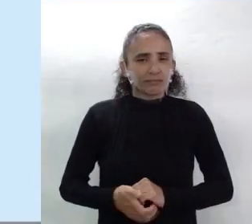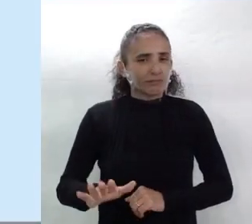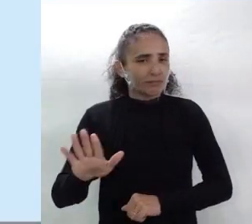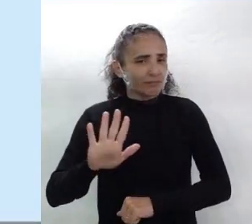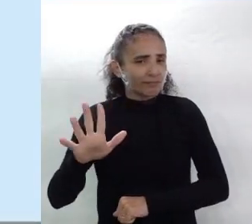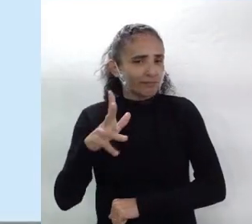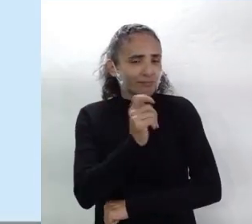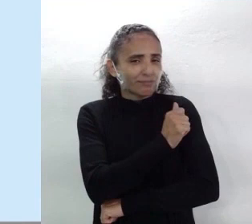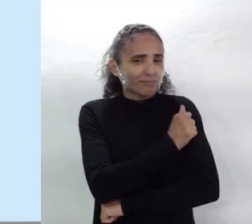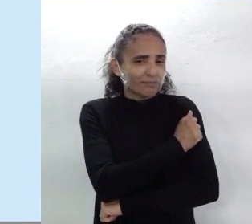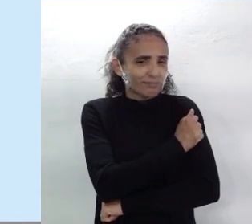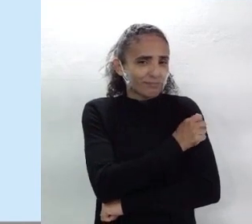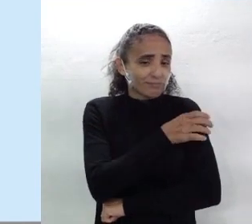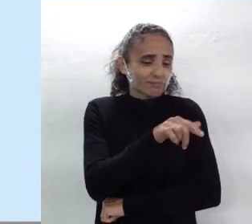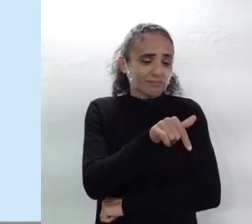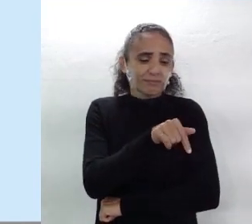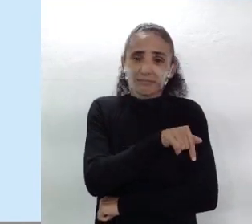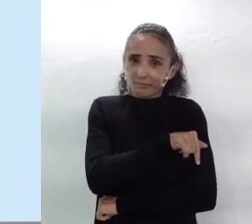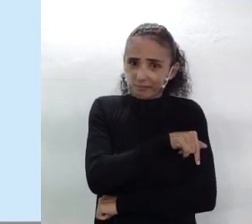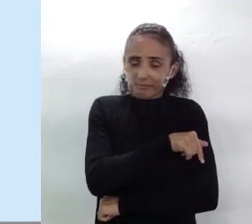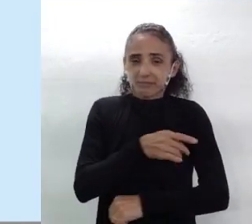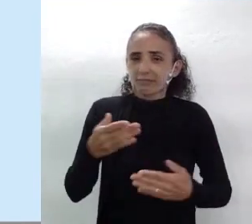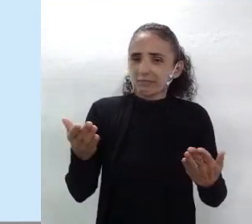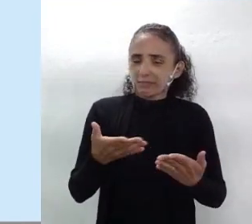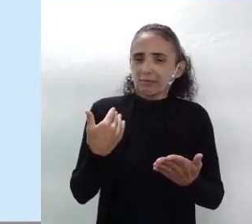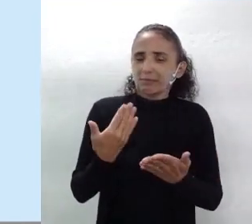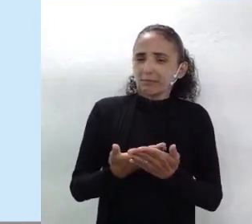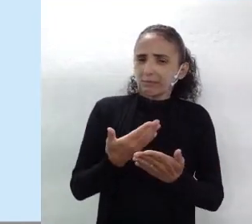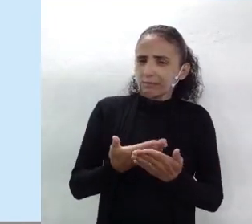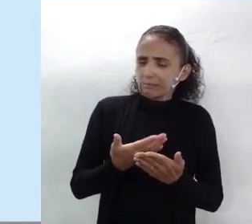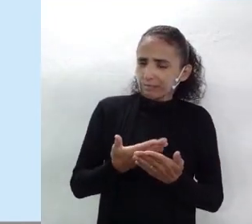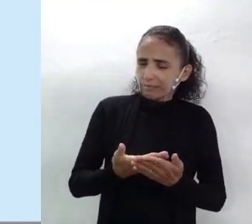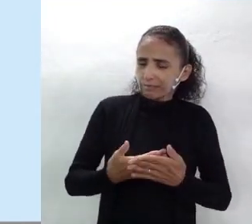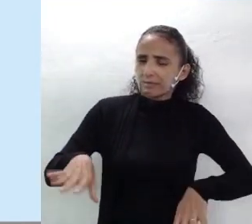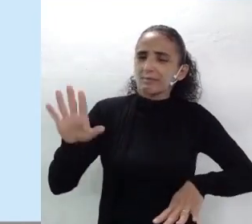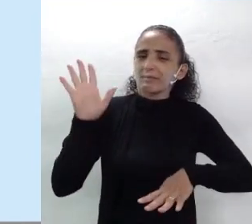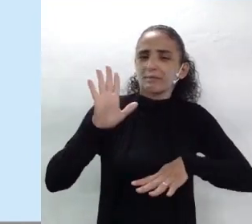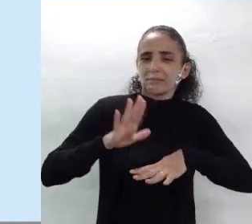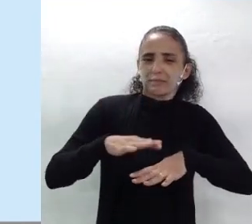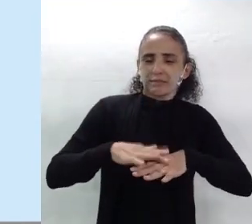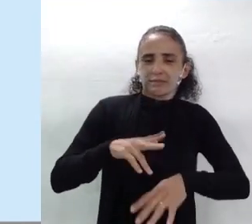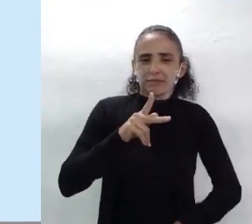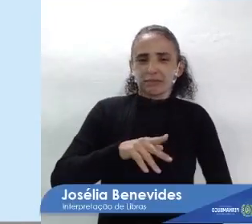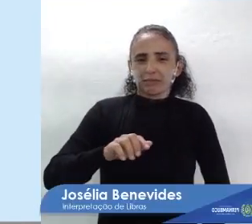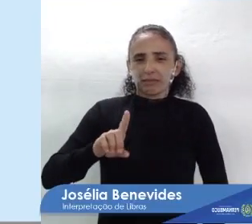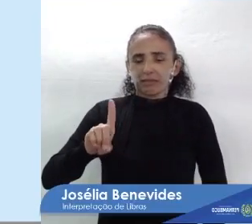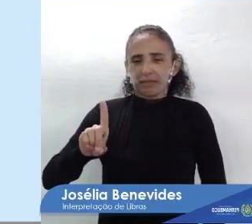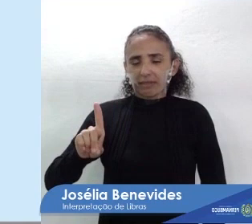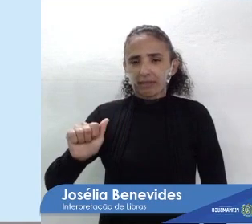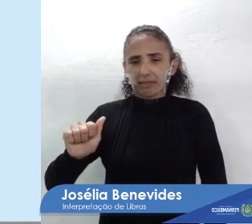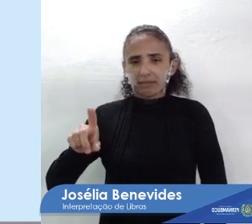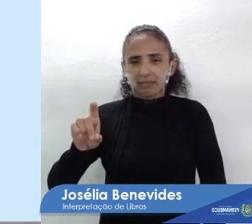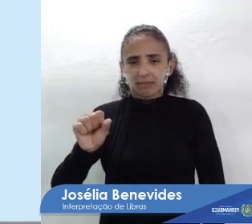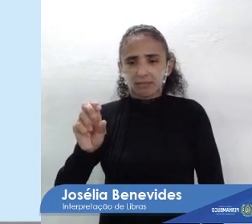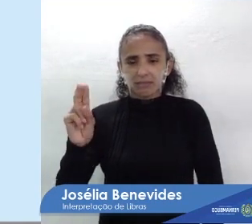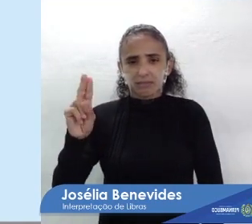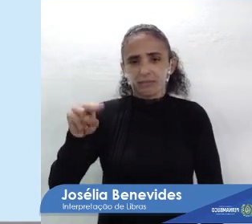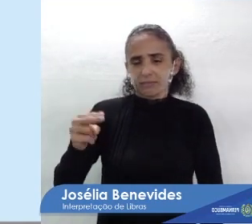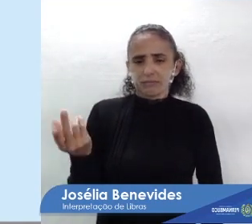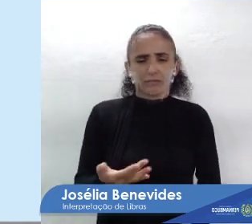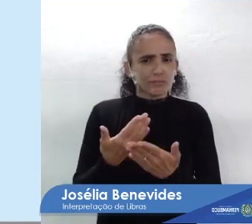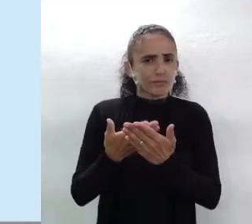Fala pessoal do sétimo ano. Hoje nós teremos aula de matemática com o professor Adson César. Iremos